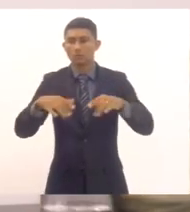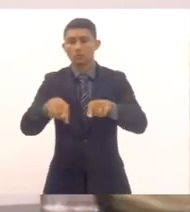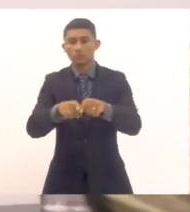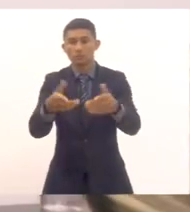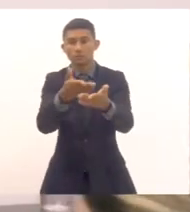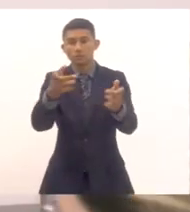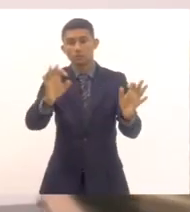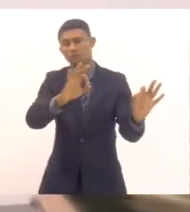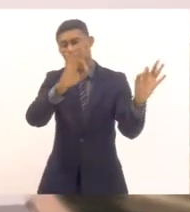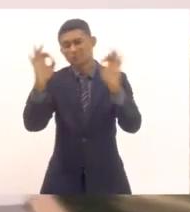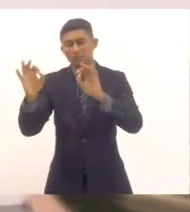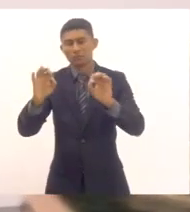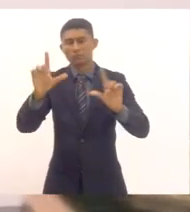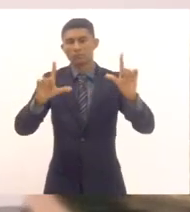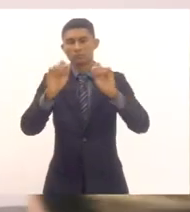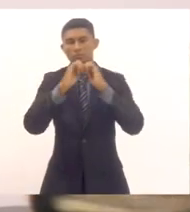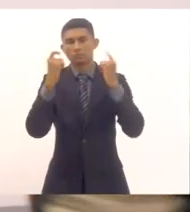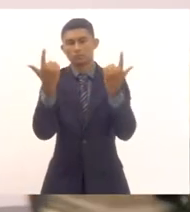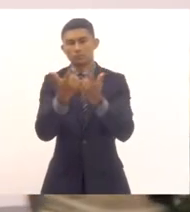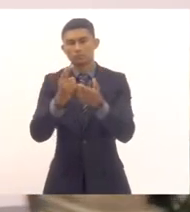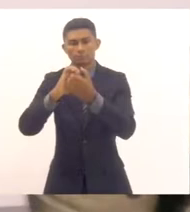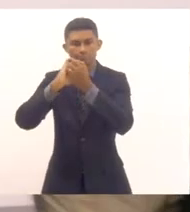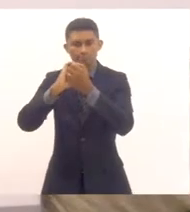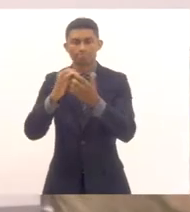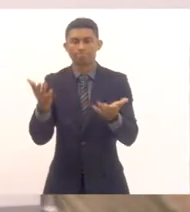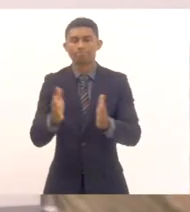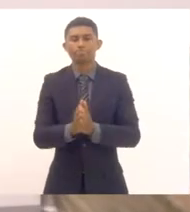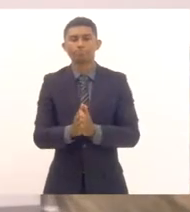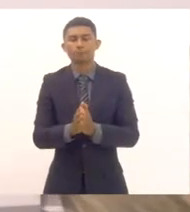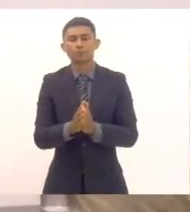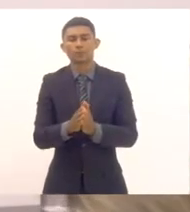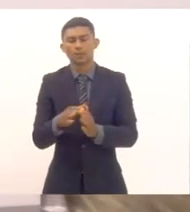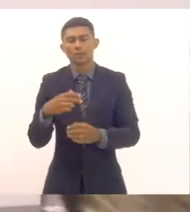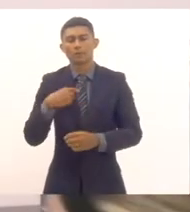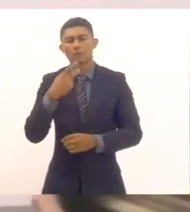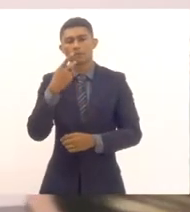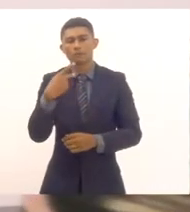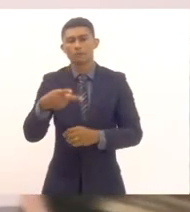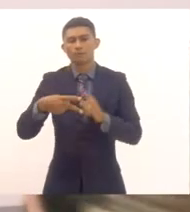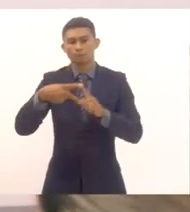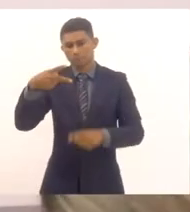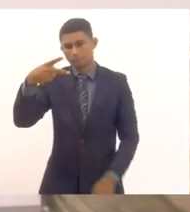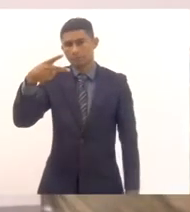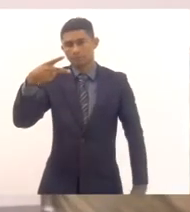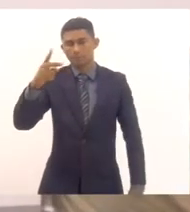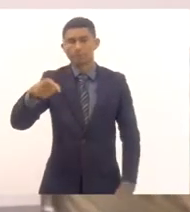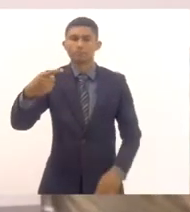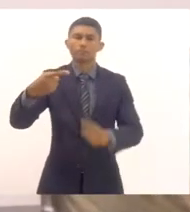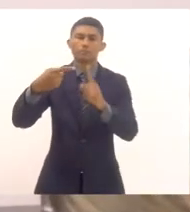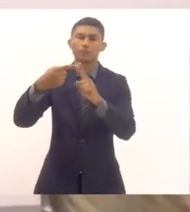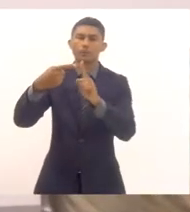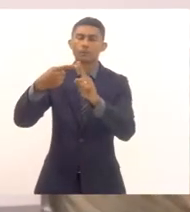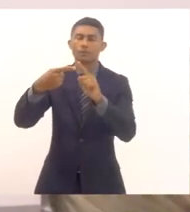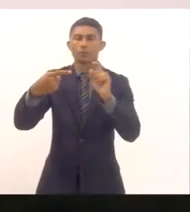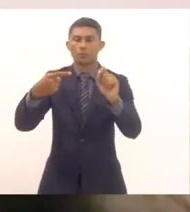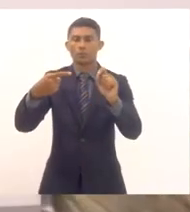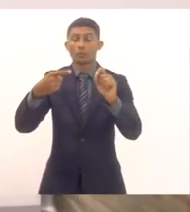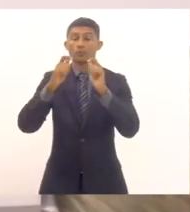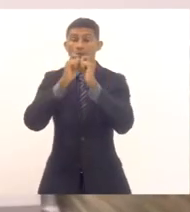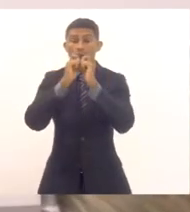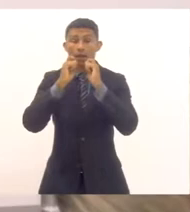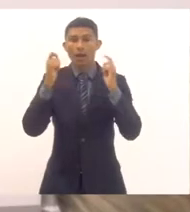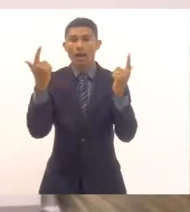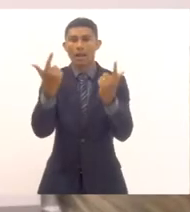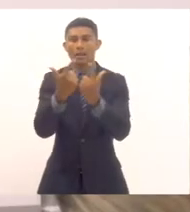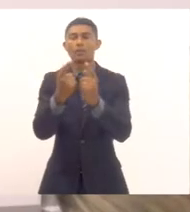nos assiste pela TV alerj eu queria o presidente fazer duas observações iniciais a primeira dizer que alerj